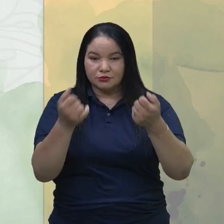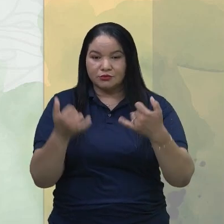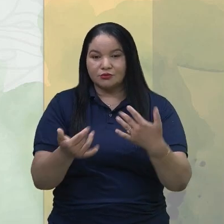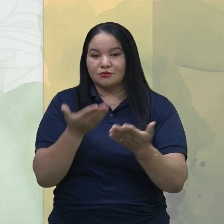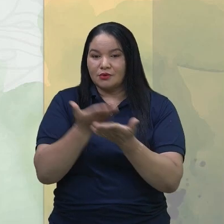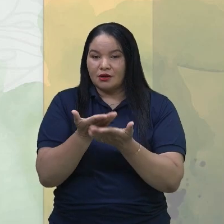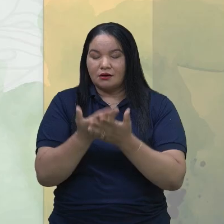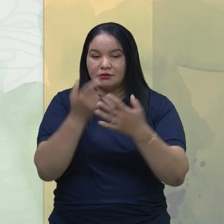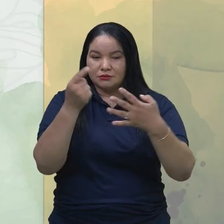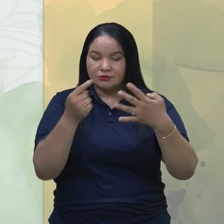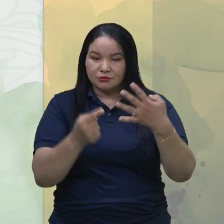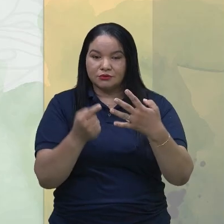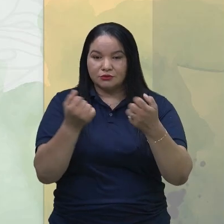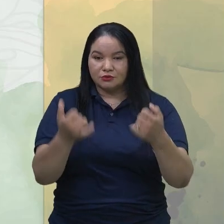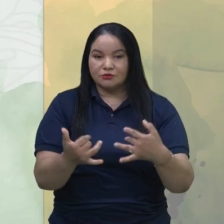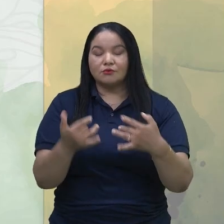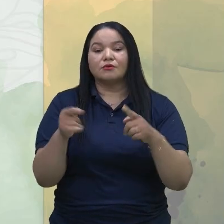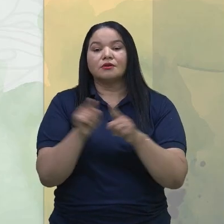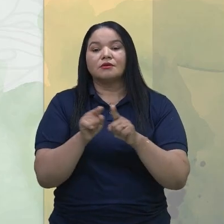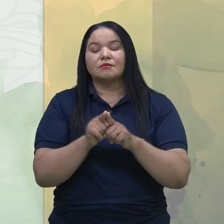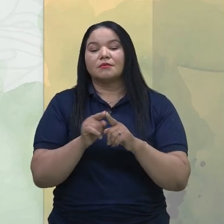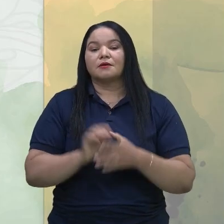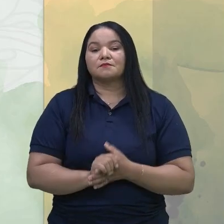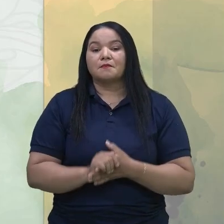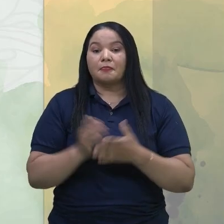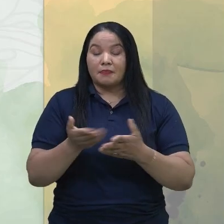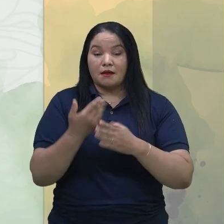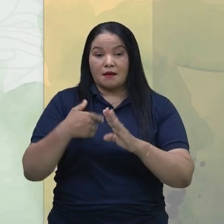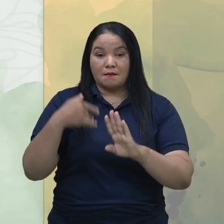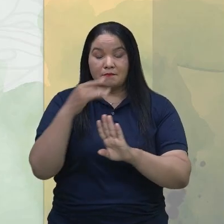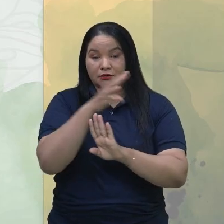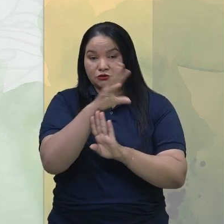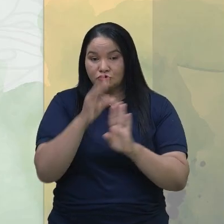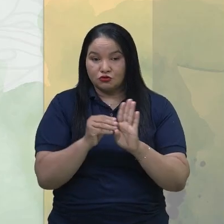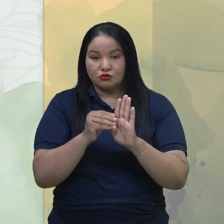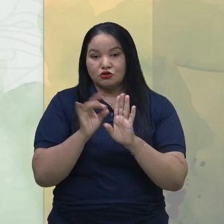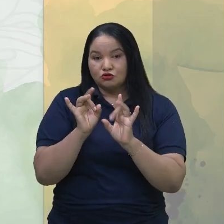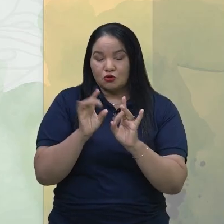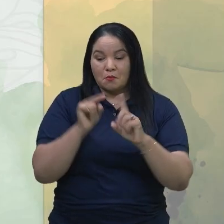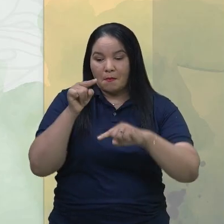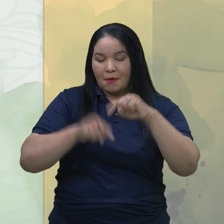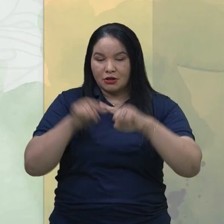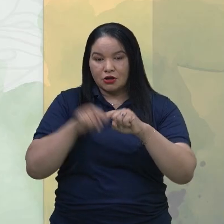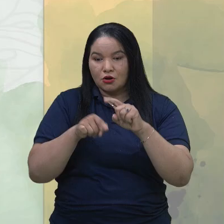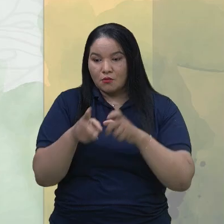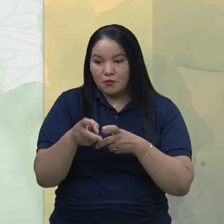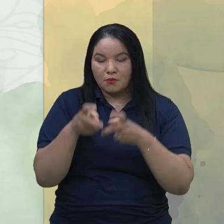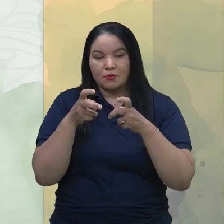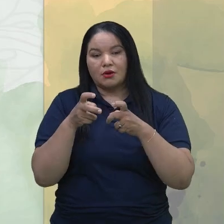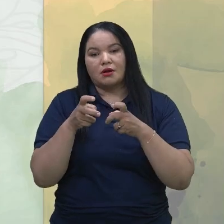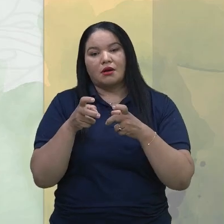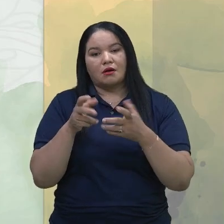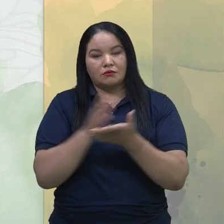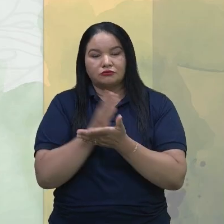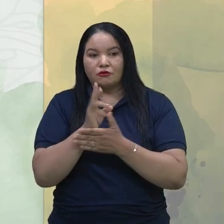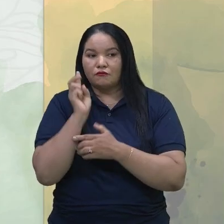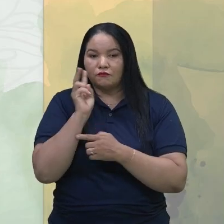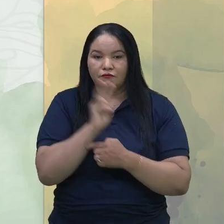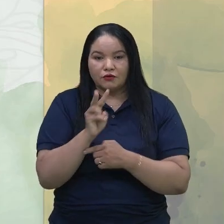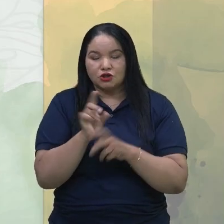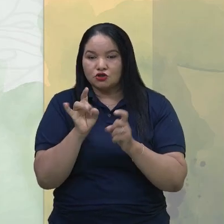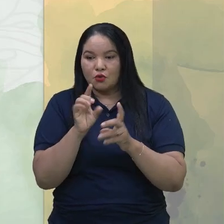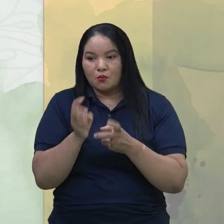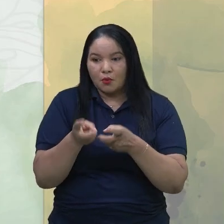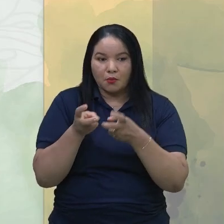aula, dessa questão fundiária. E a Amazônia, ela não é apenas uma fonte de recursos, né? Como muitos acabam visualizando, né?